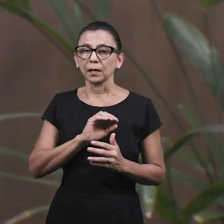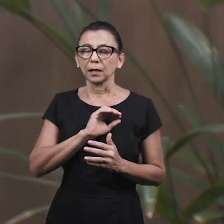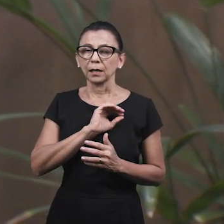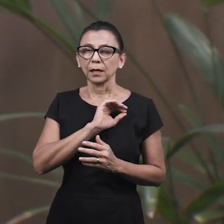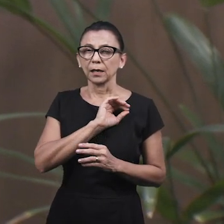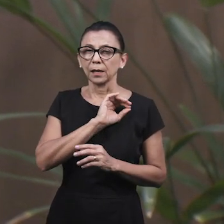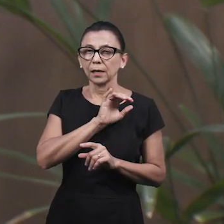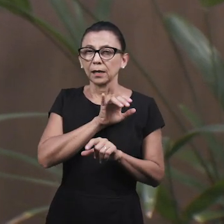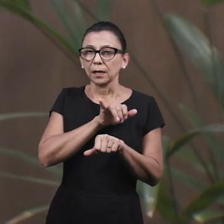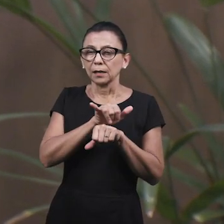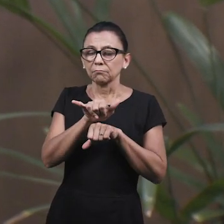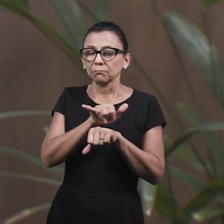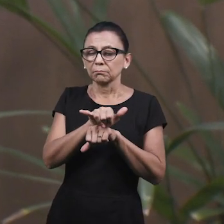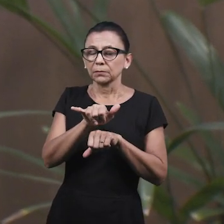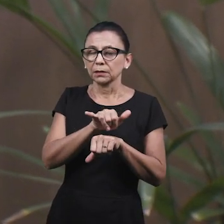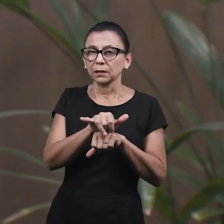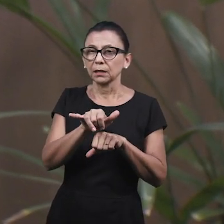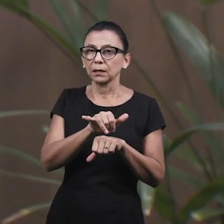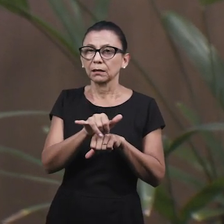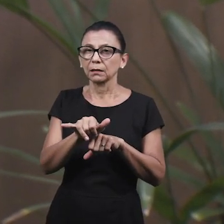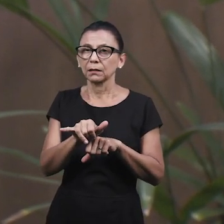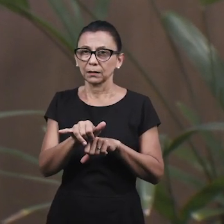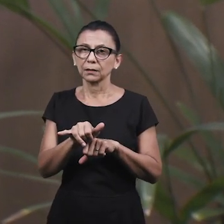dizer, você coloca toda a sua